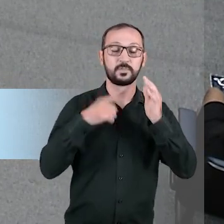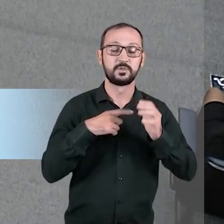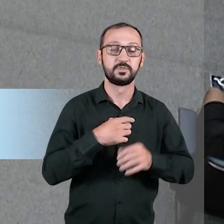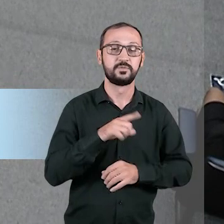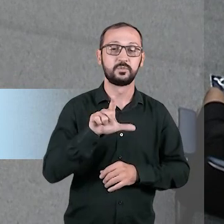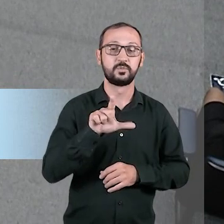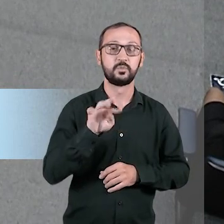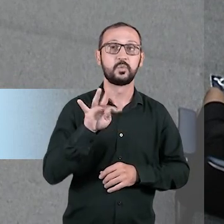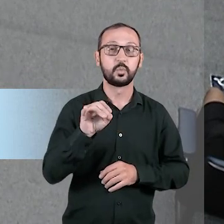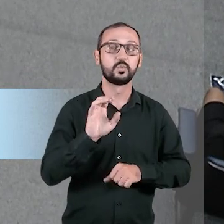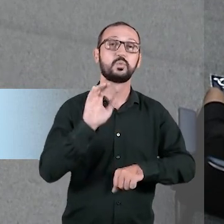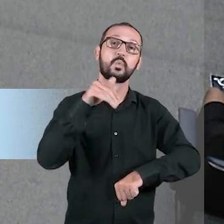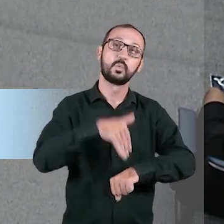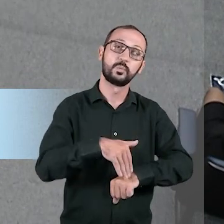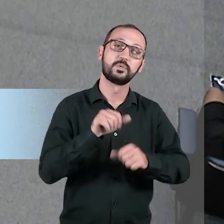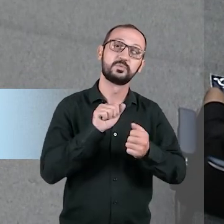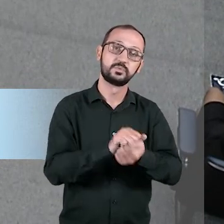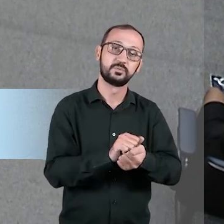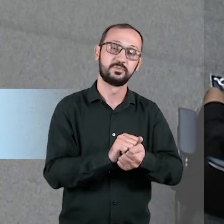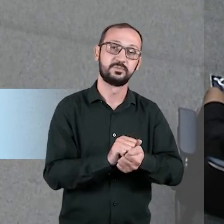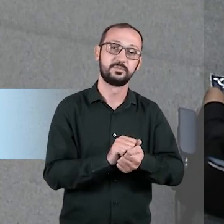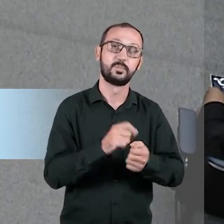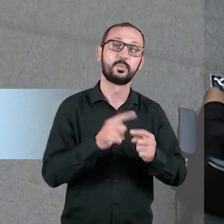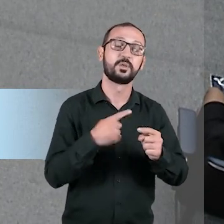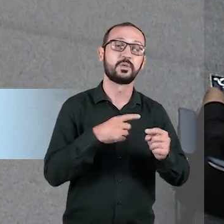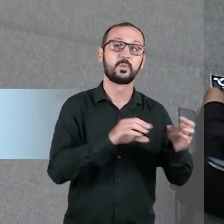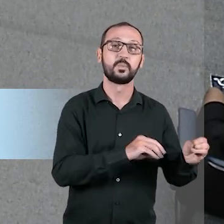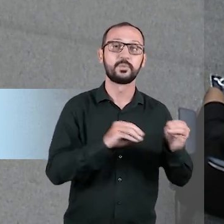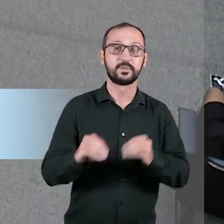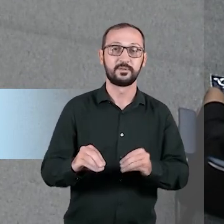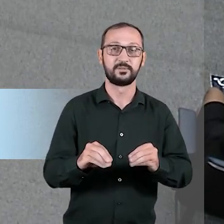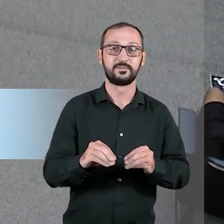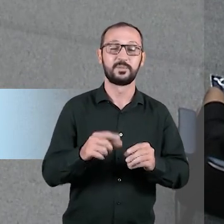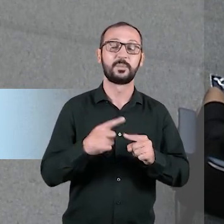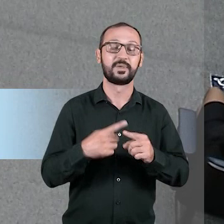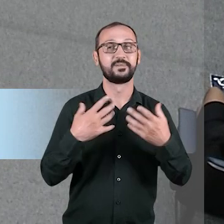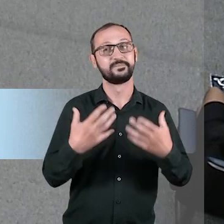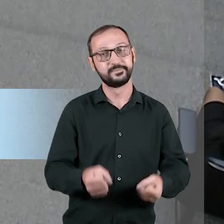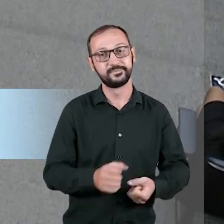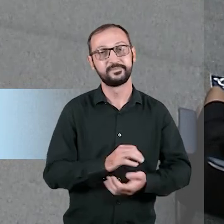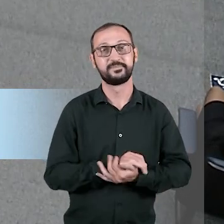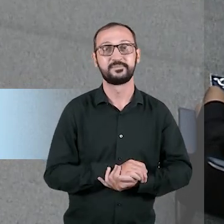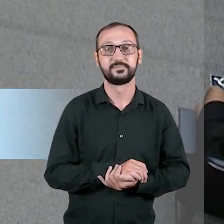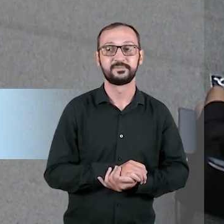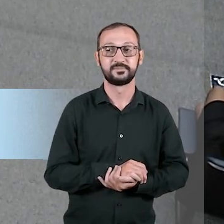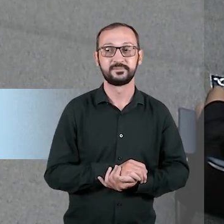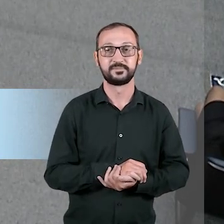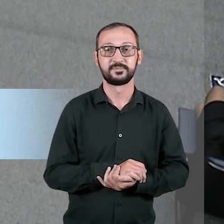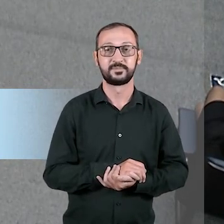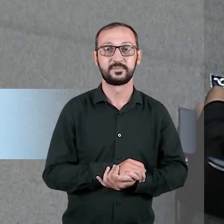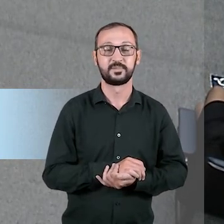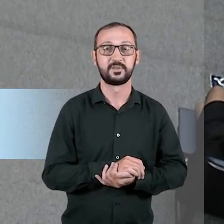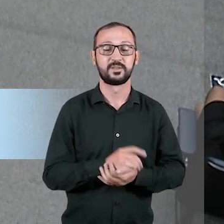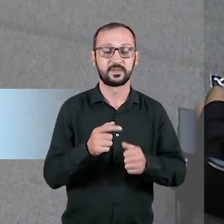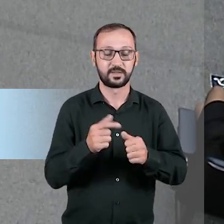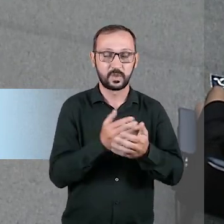eu vivi um luto e culpa junto. Sim. Porque eu pensava, por que eu mudei? Por que eu fui fazer isso? Né? Então,